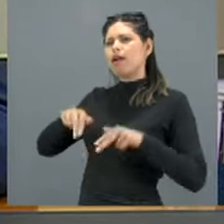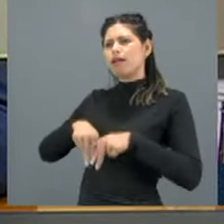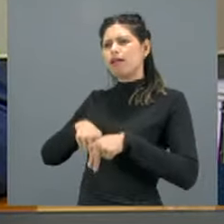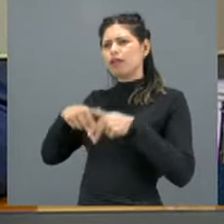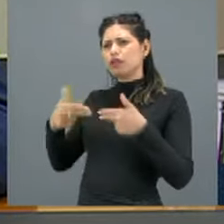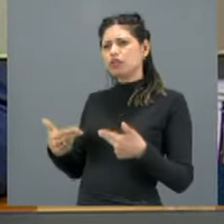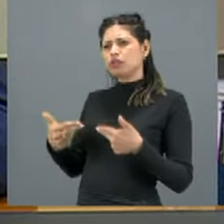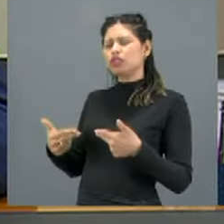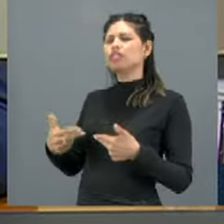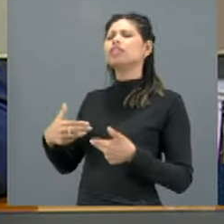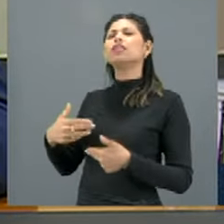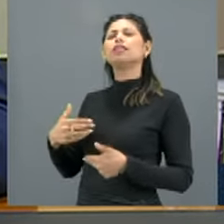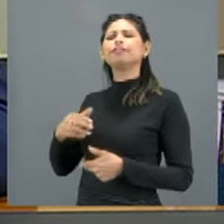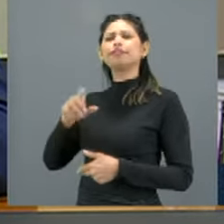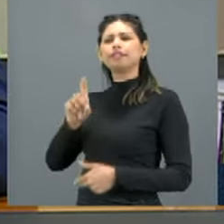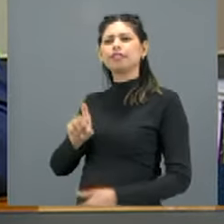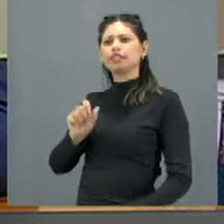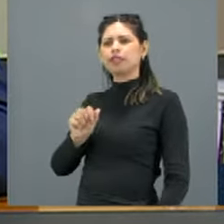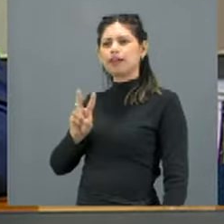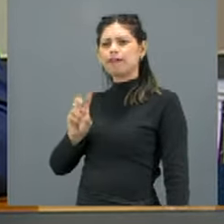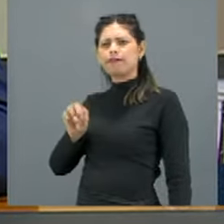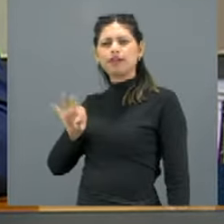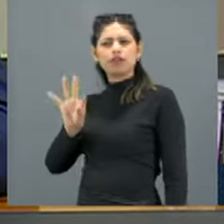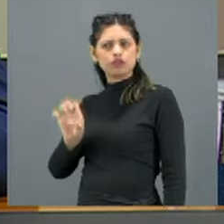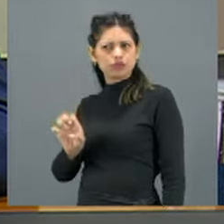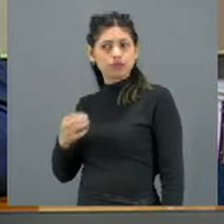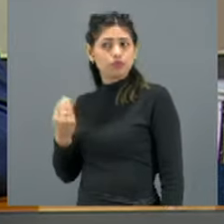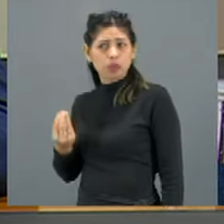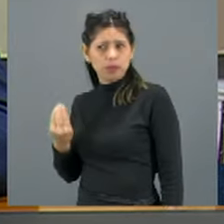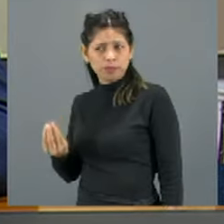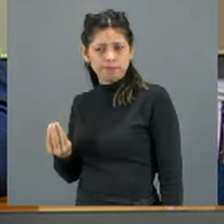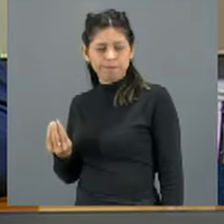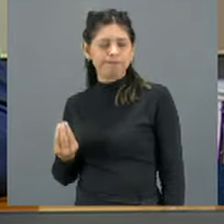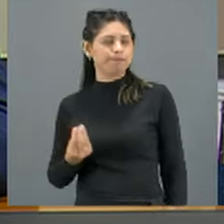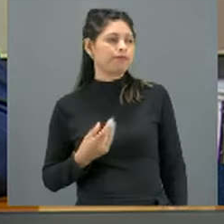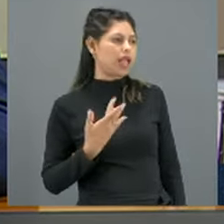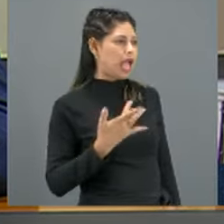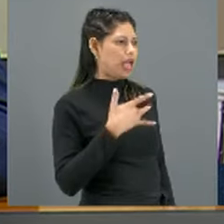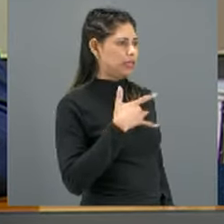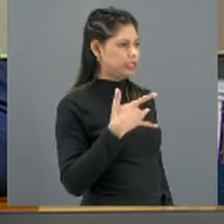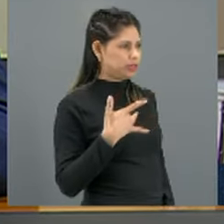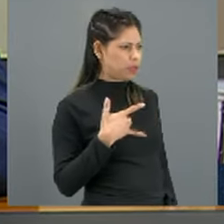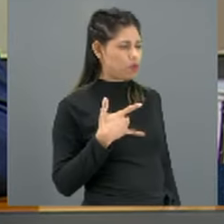A saúde do nosso povo aumentou